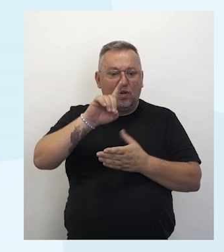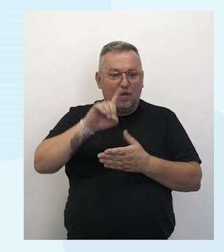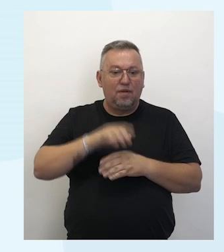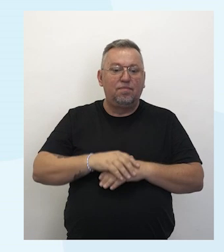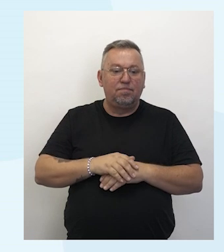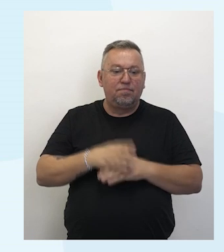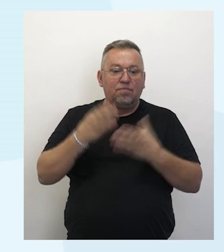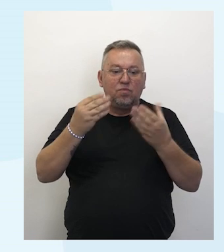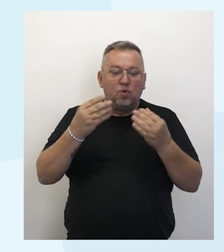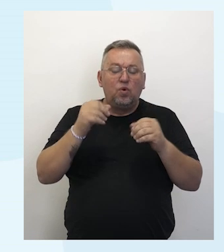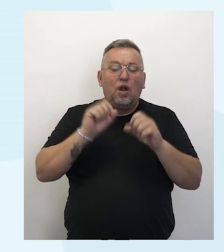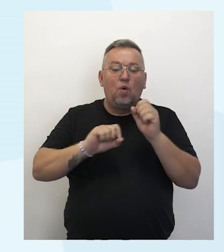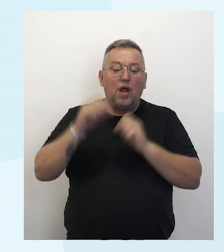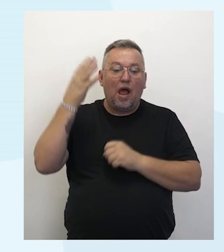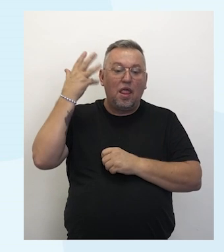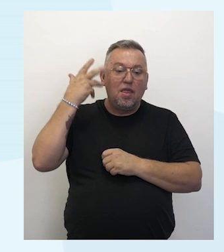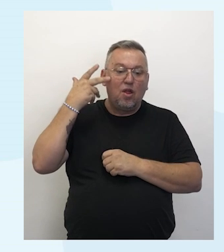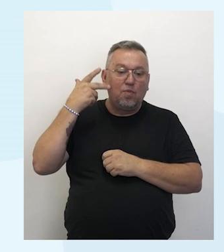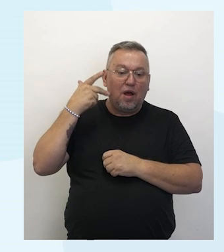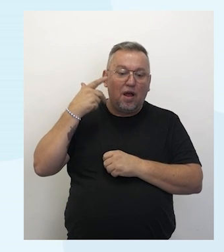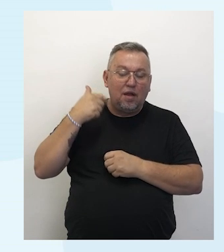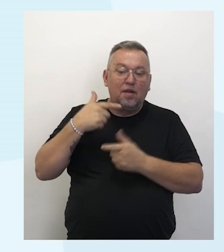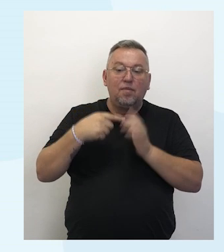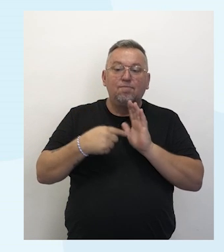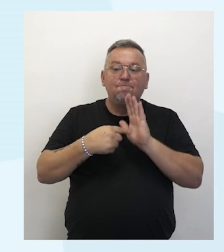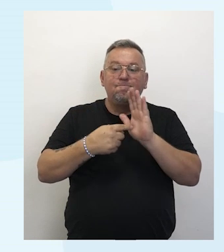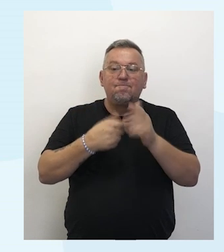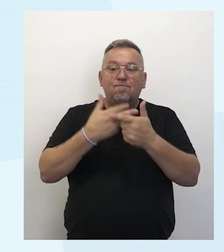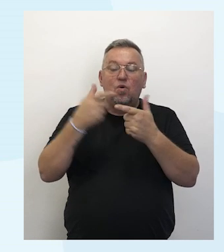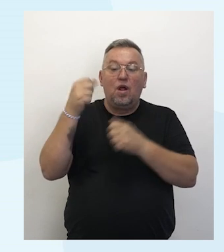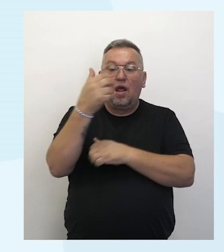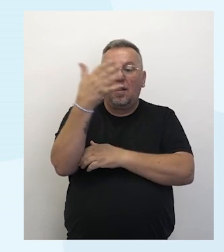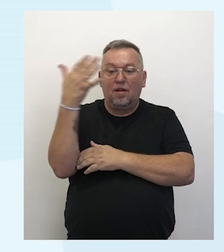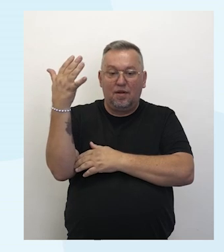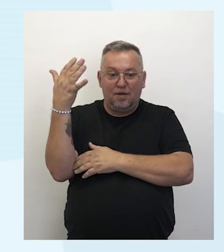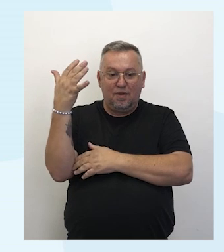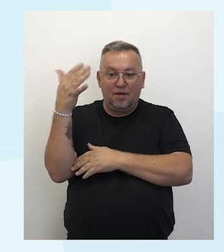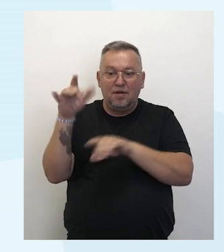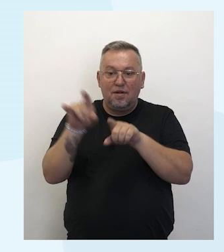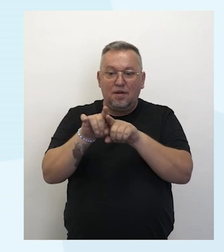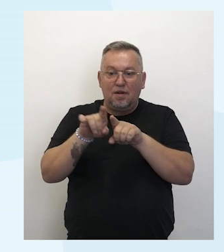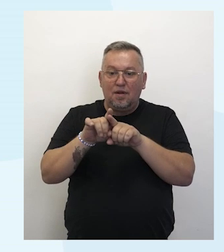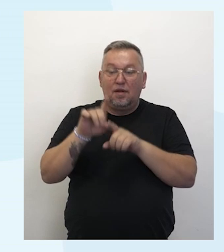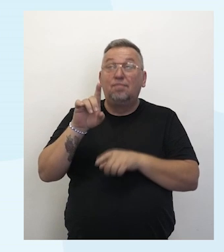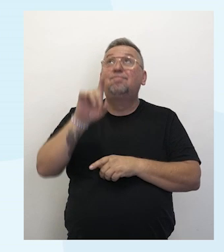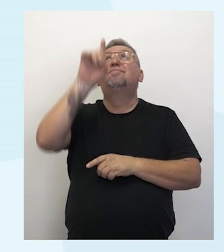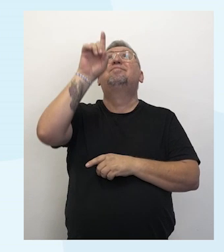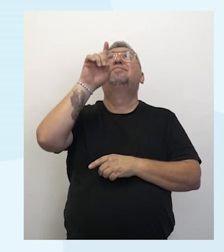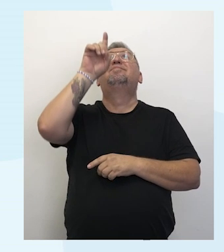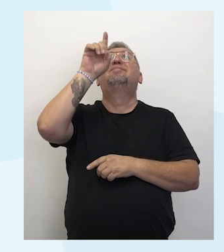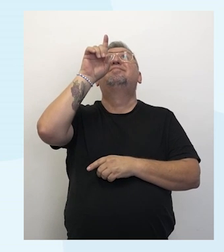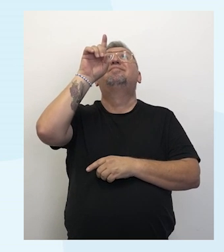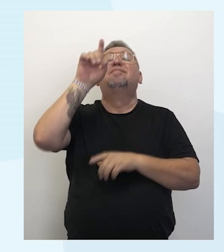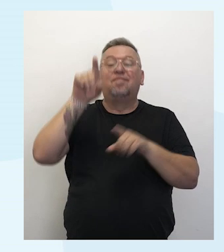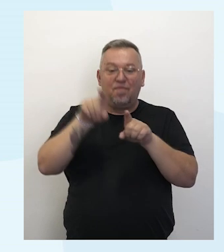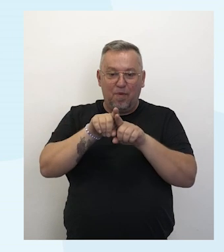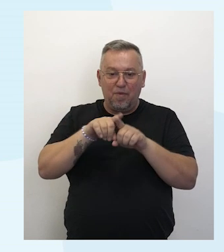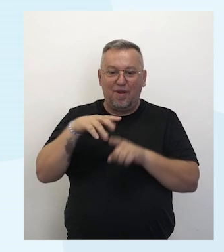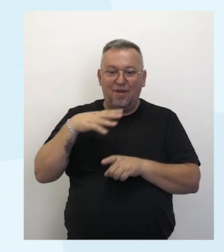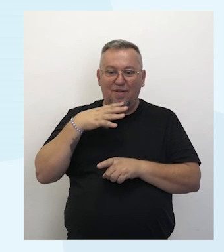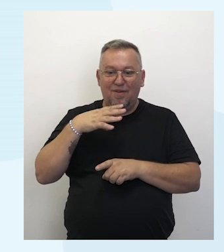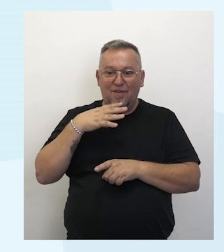deuses eram animais que representavam elementos da natureza. Inclusive, o deus Quetzalcoatl, né, que também era conhecido